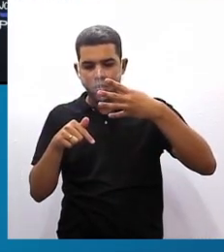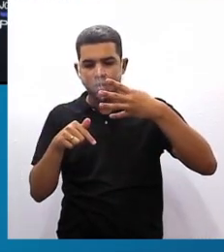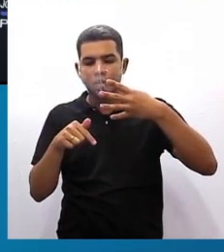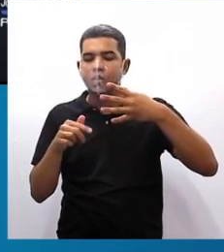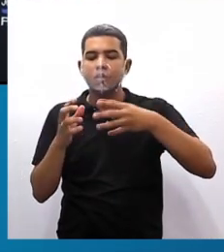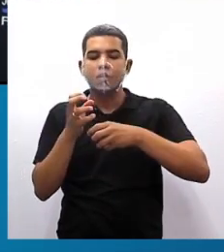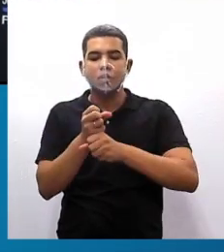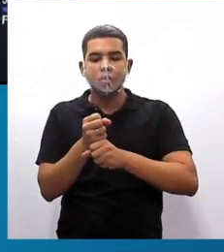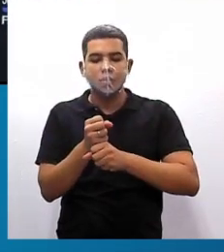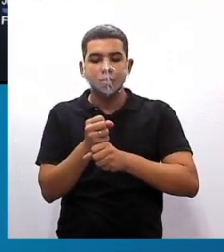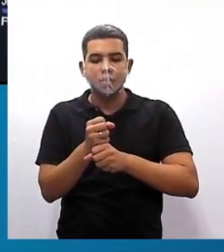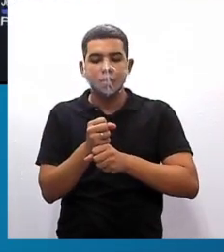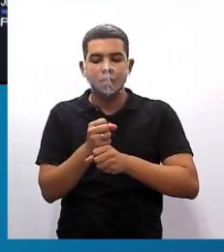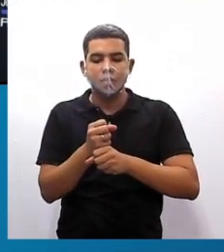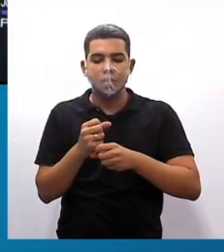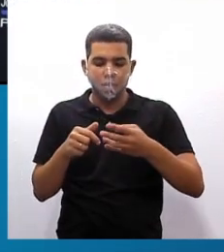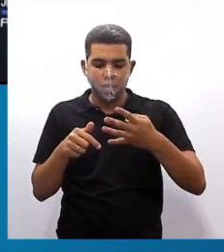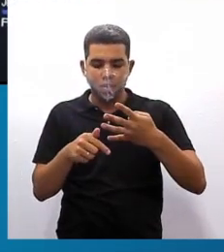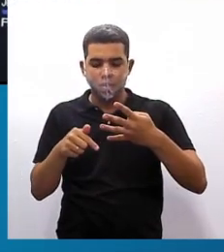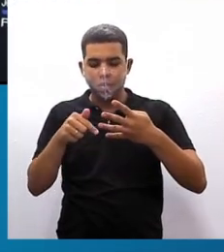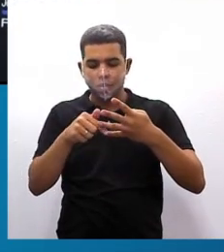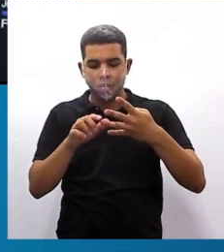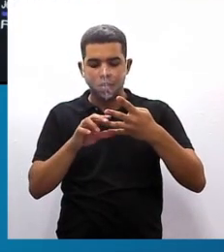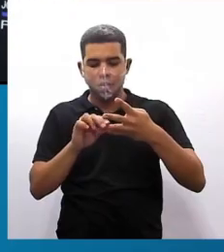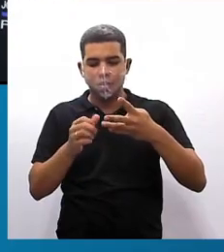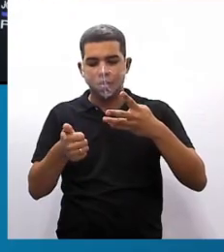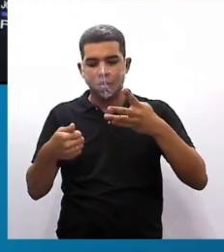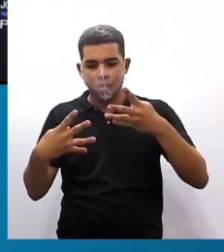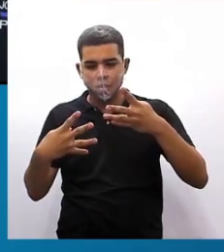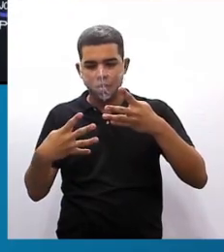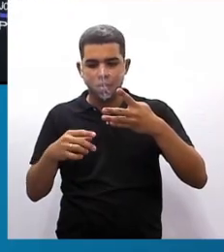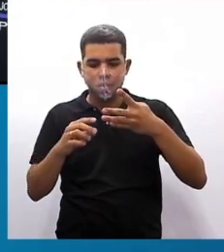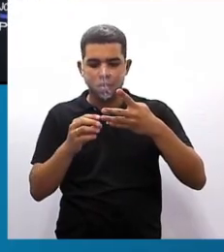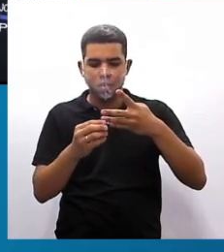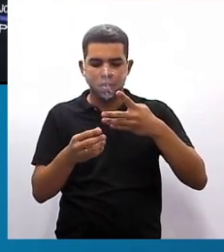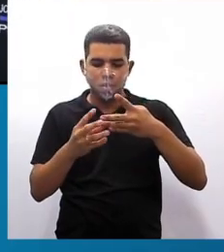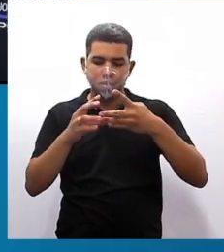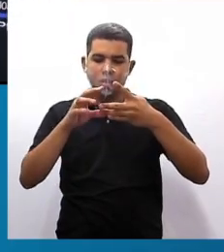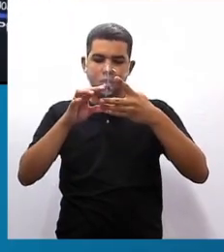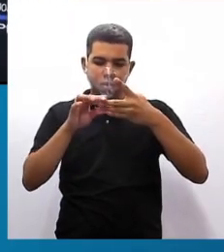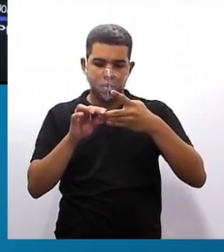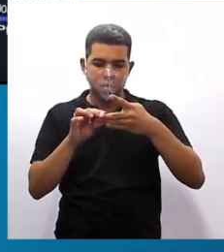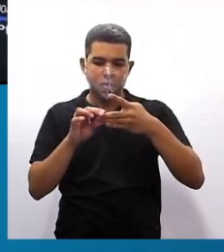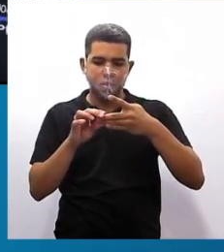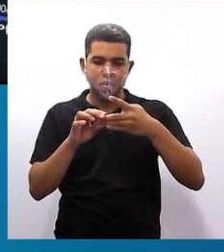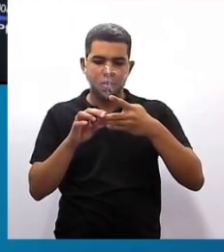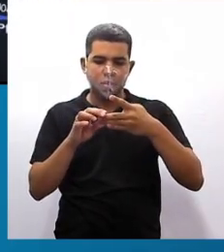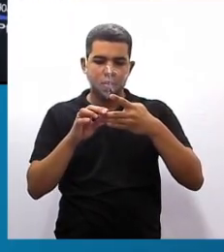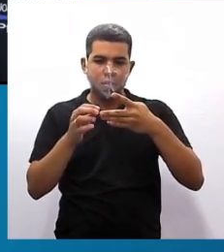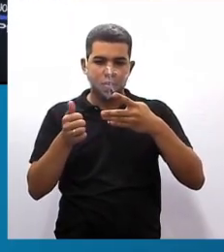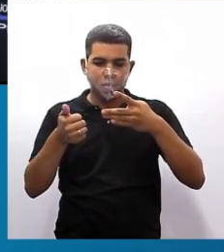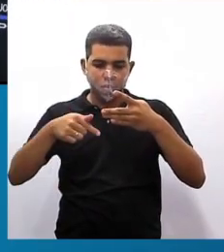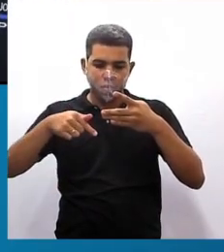quanto? Ó, 7 mais 7, 14. 14 mais 3, 17.